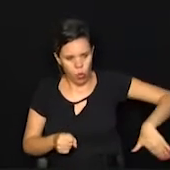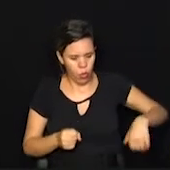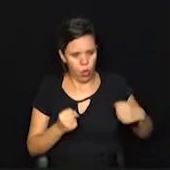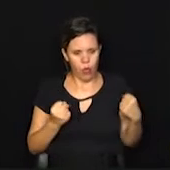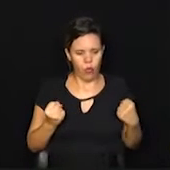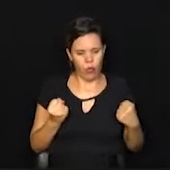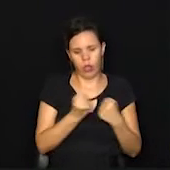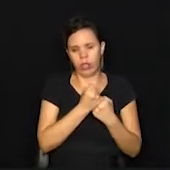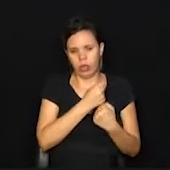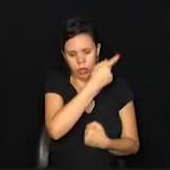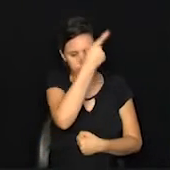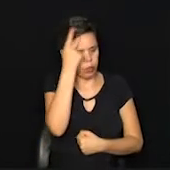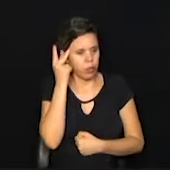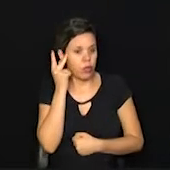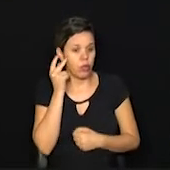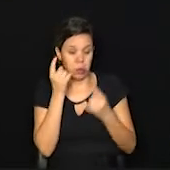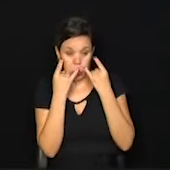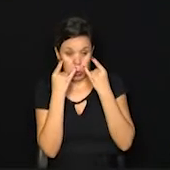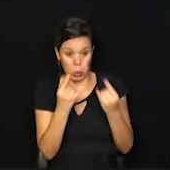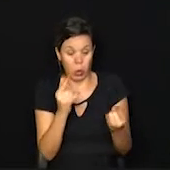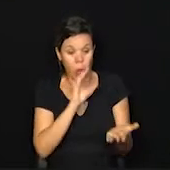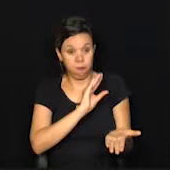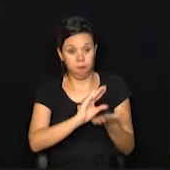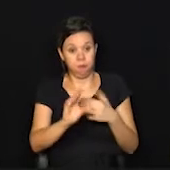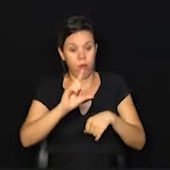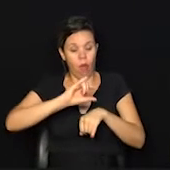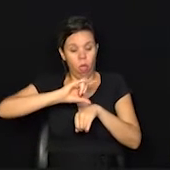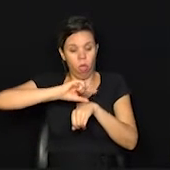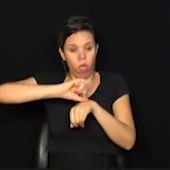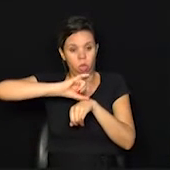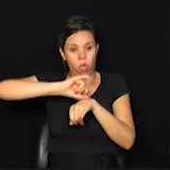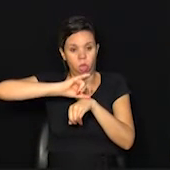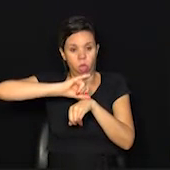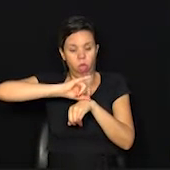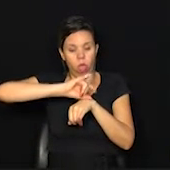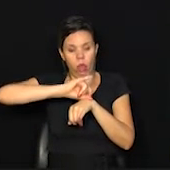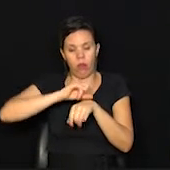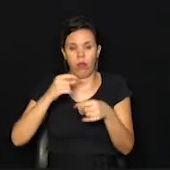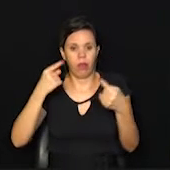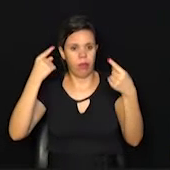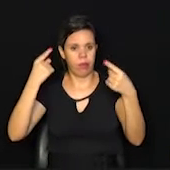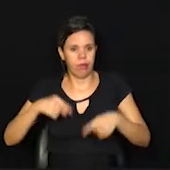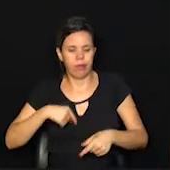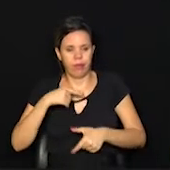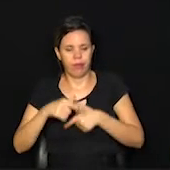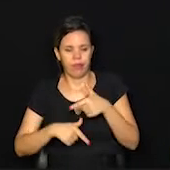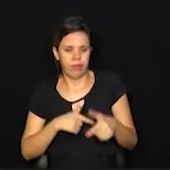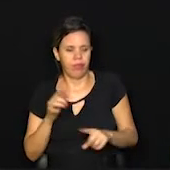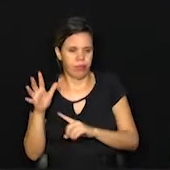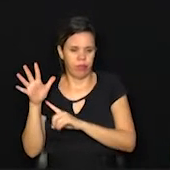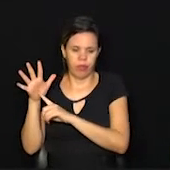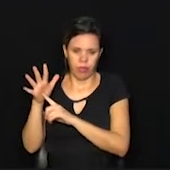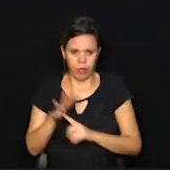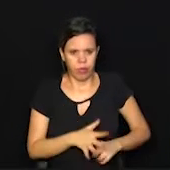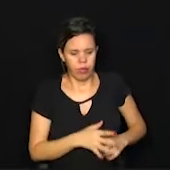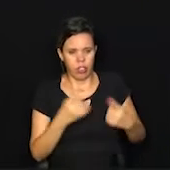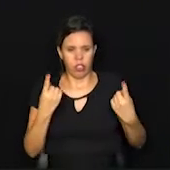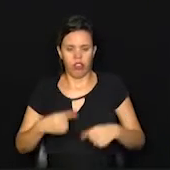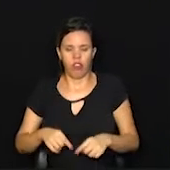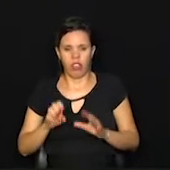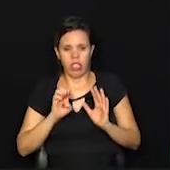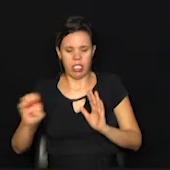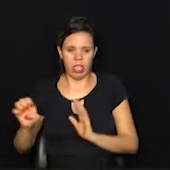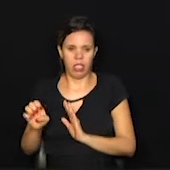os capitalistas então o golpe não foi contra a esquerdo gol foi contra a classe trabalhadora a repressão contra a esquerda foi para